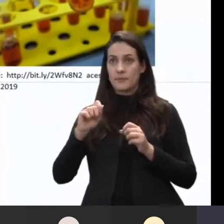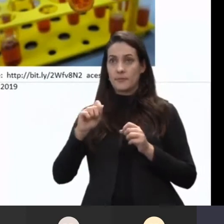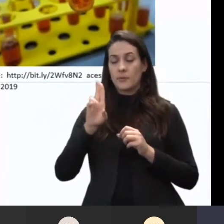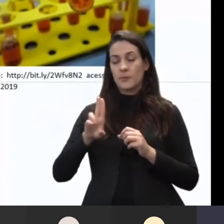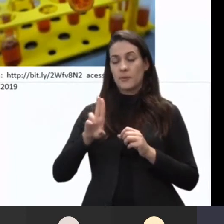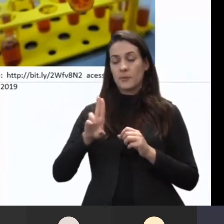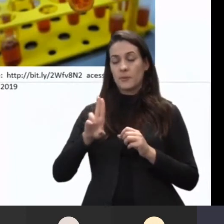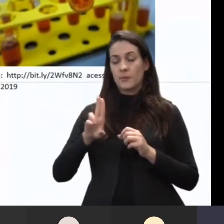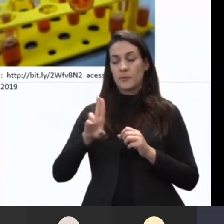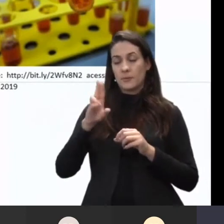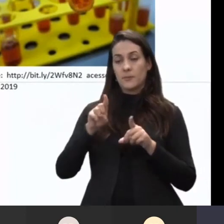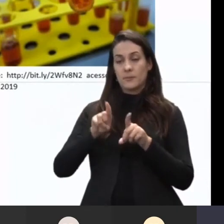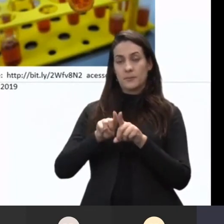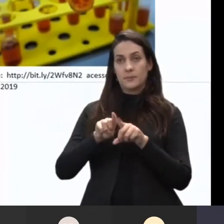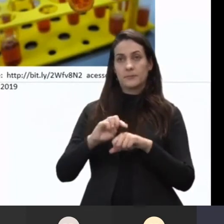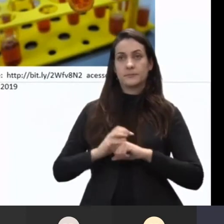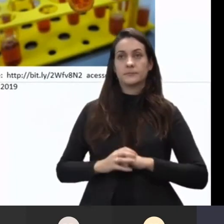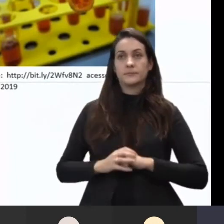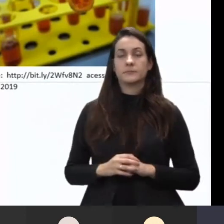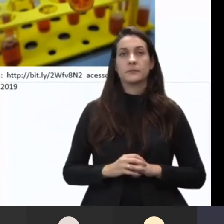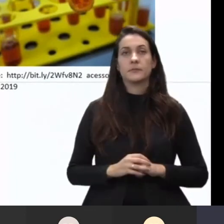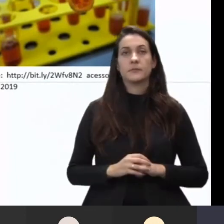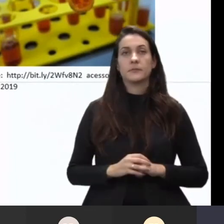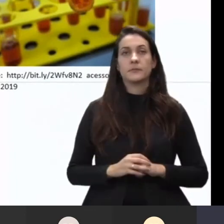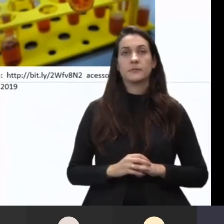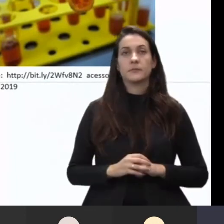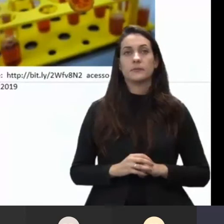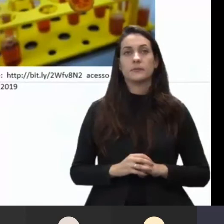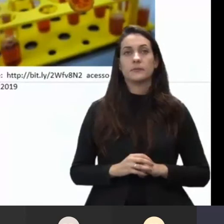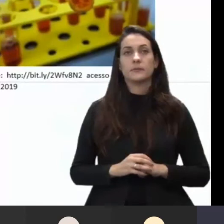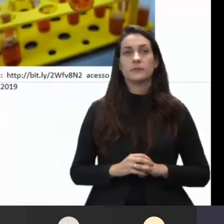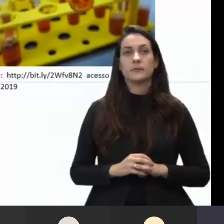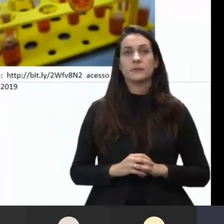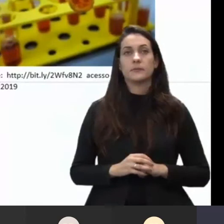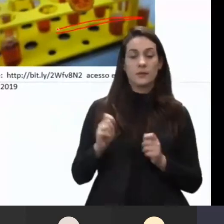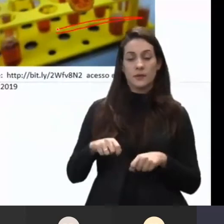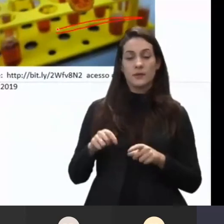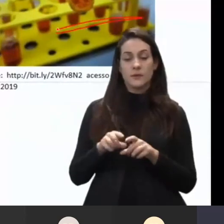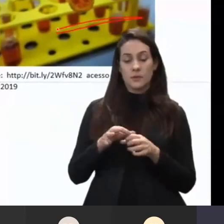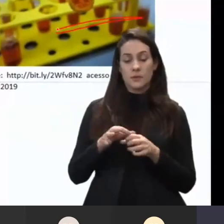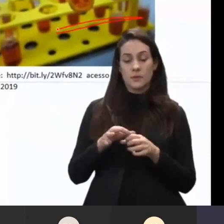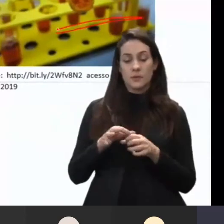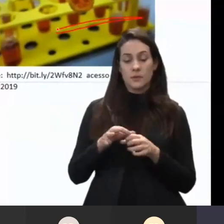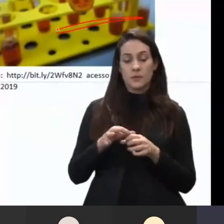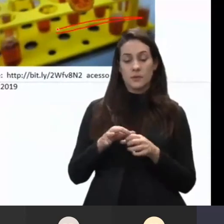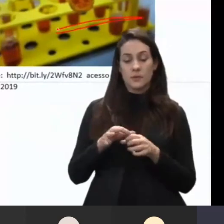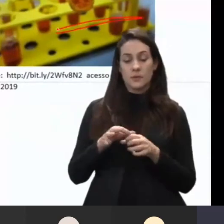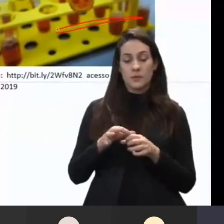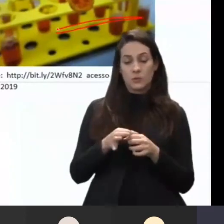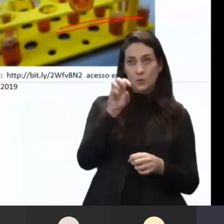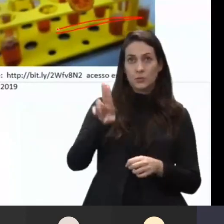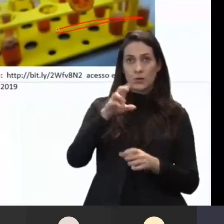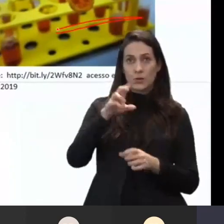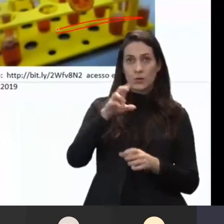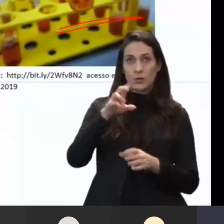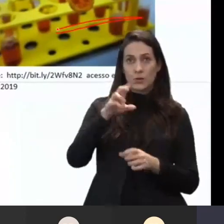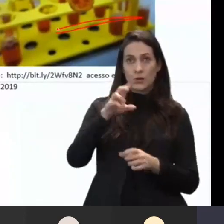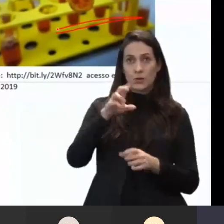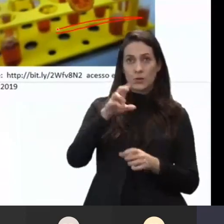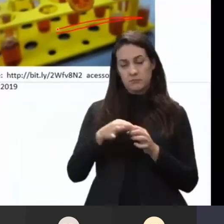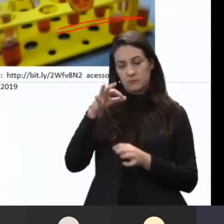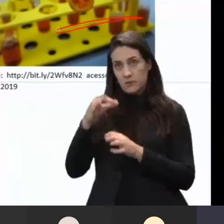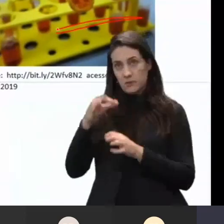nós podemos utilizar essa concentração inibitória mínima também em tubos. Então, nós temos aqui diferentes